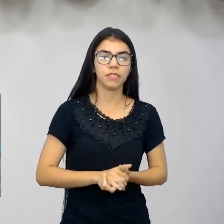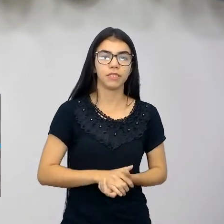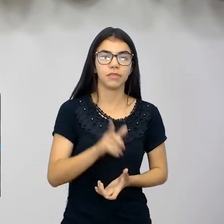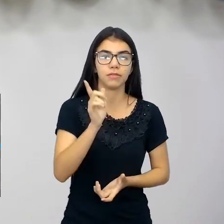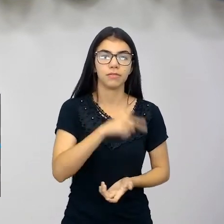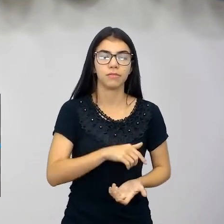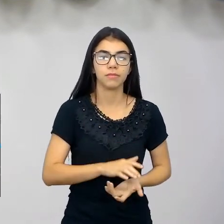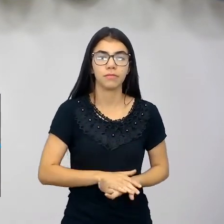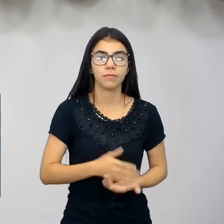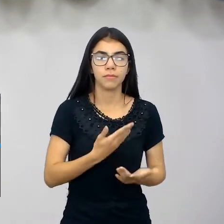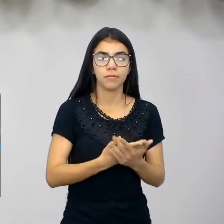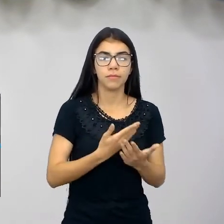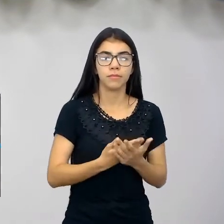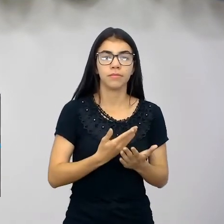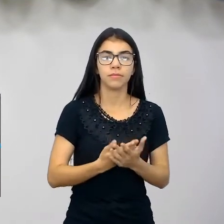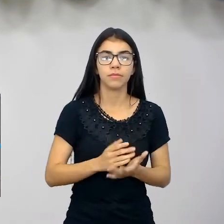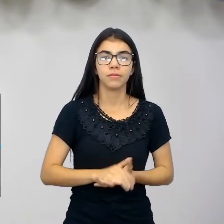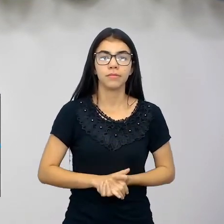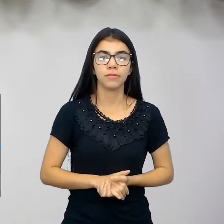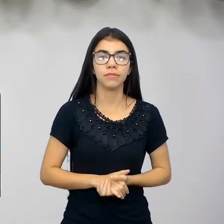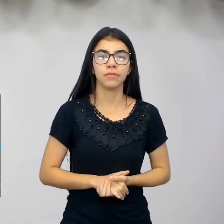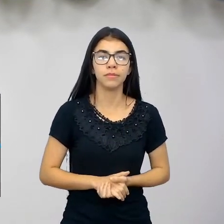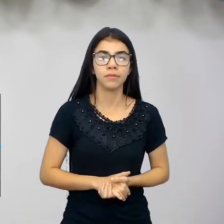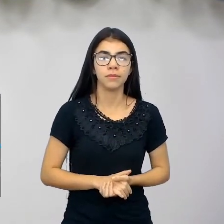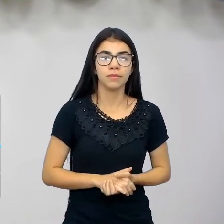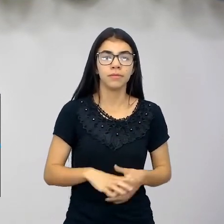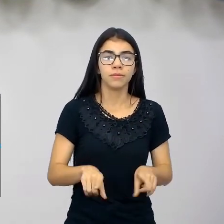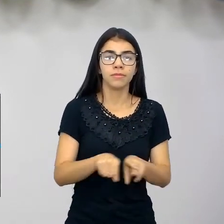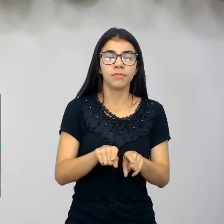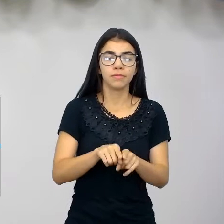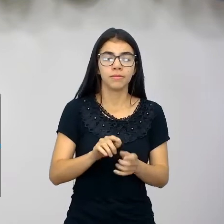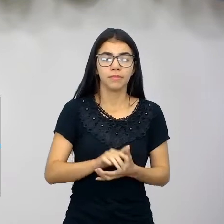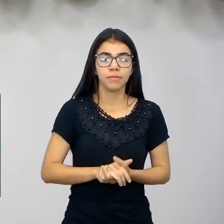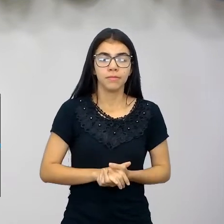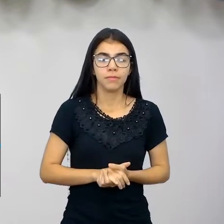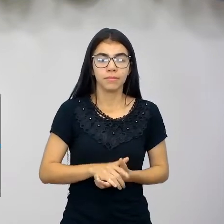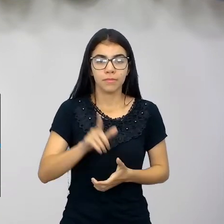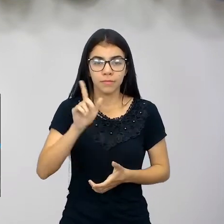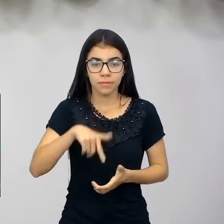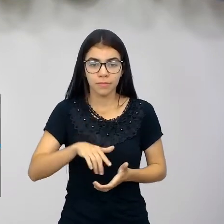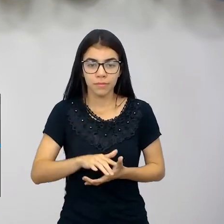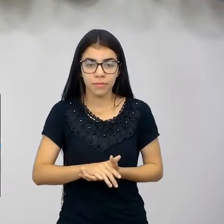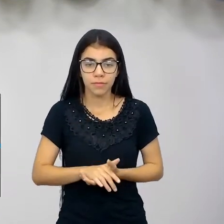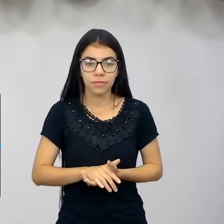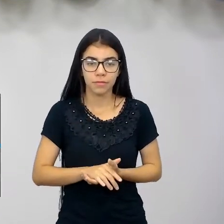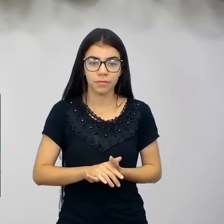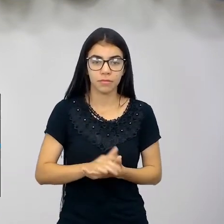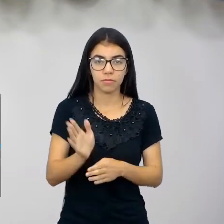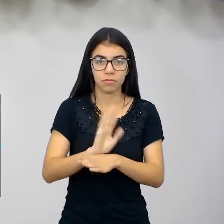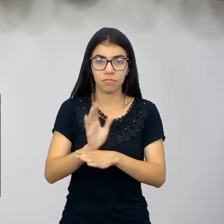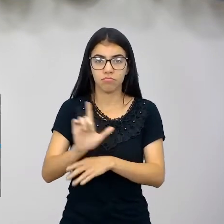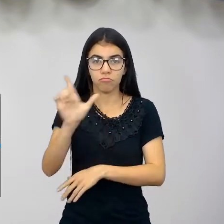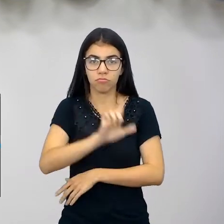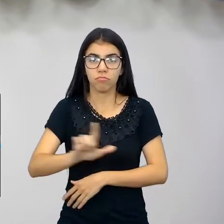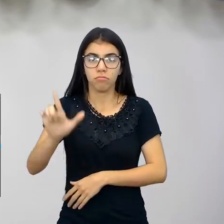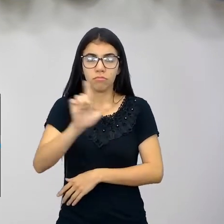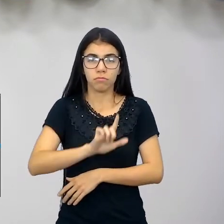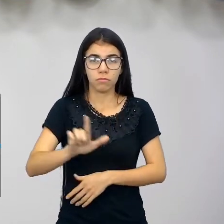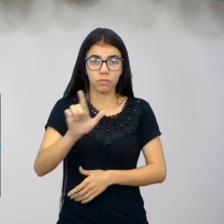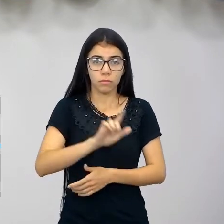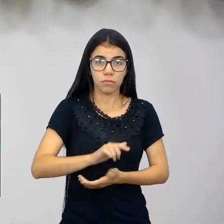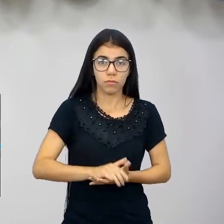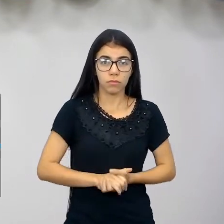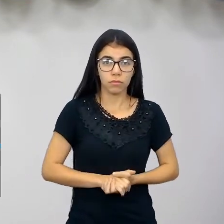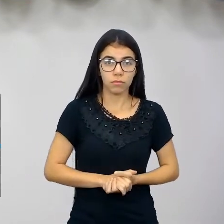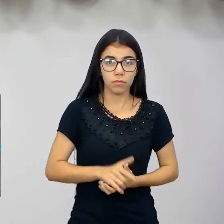Eu vim aqui para conhecer um pouquinho mais, né, sobre esse movimento envolvendo o cinema, a literatura. Eu